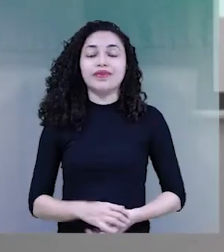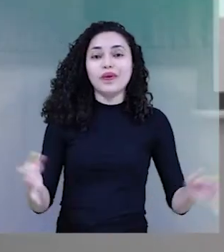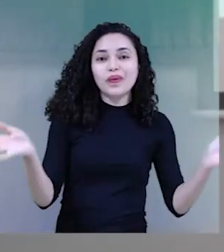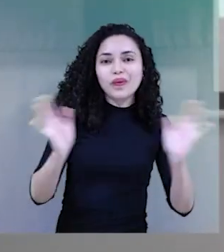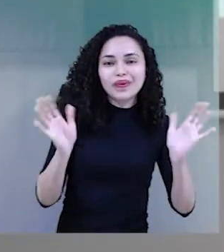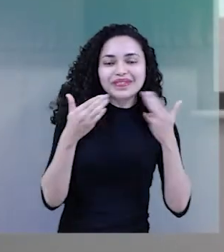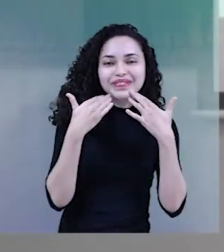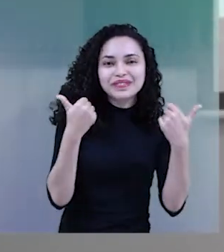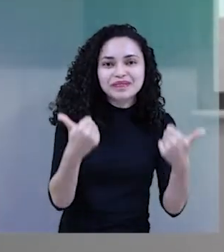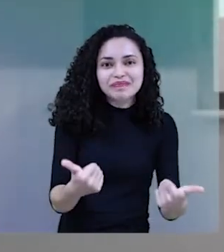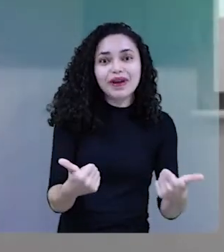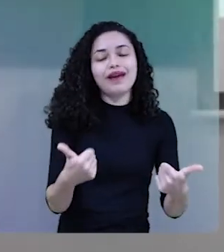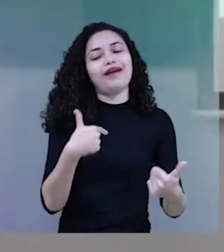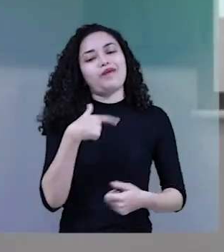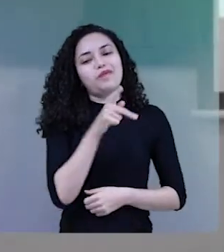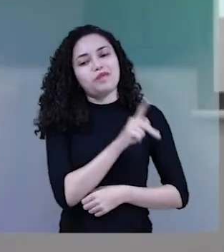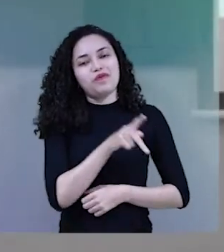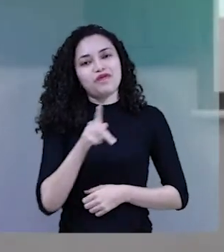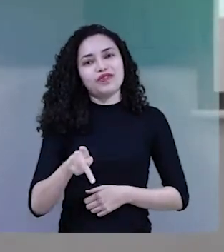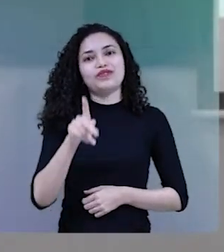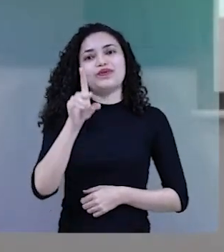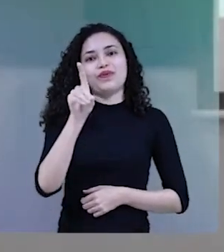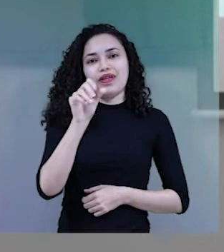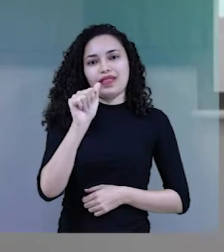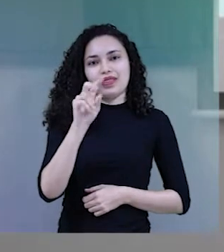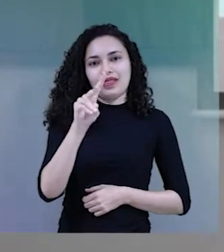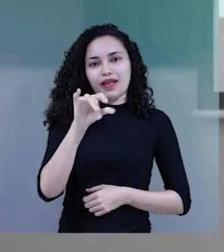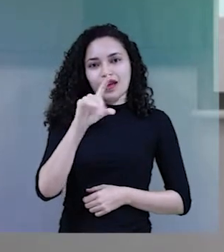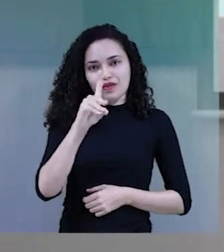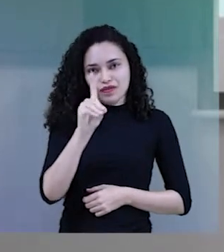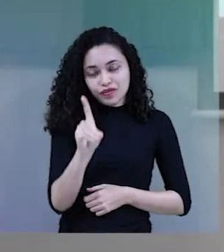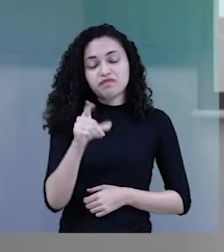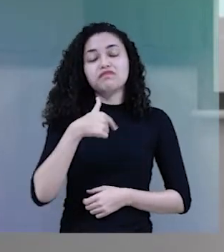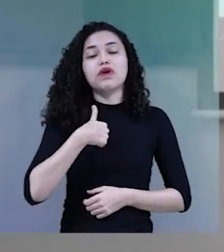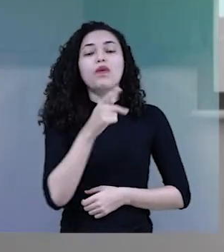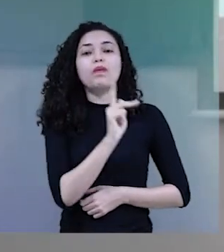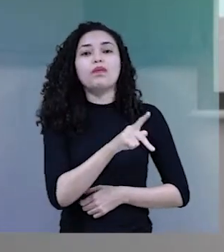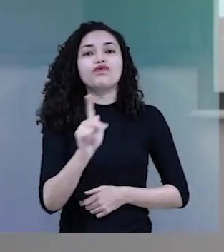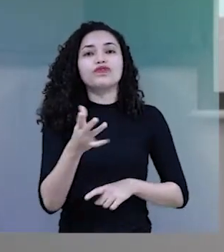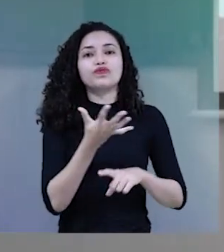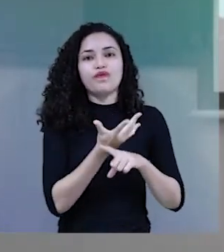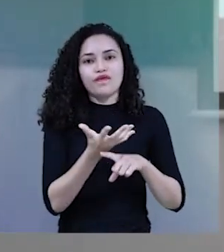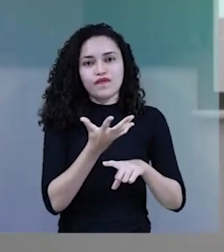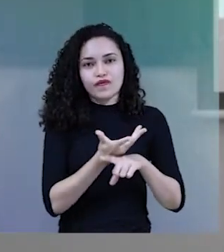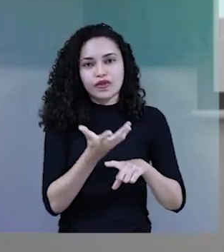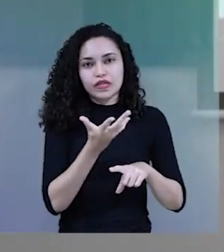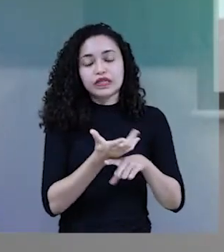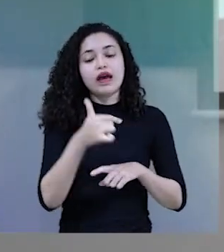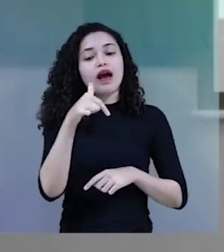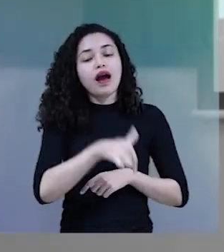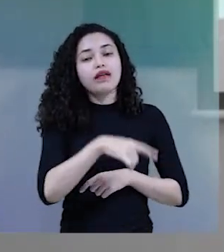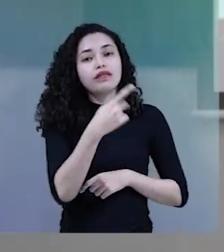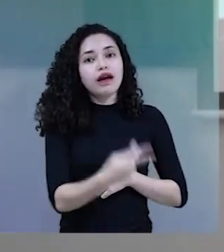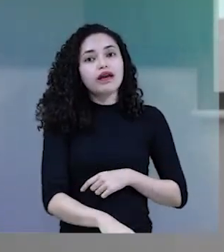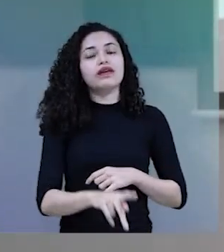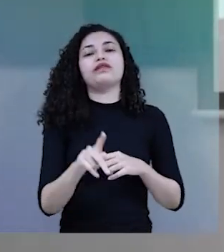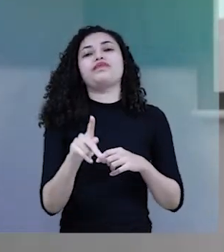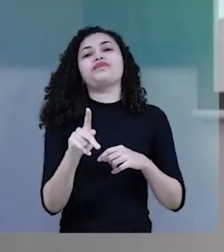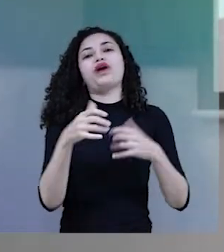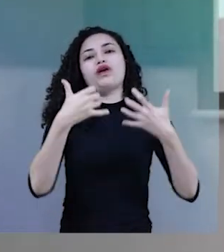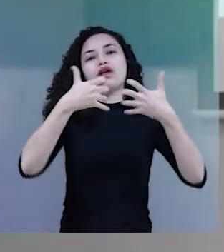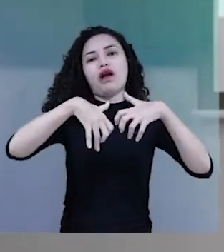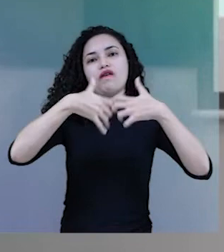E aí, pessoal, tudo bem? Professor David Erma, pessoal, tá? Eu sou professor de Física, sou professor aqui do Instituto Federal do Ceará,